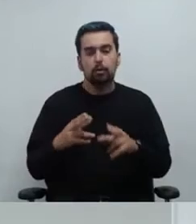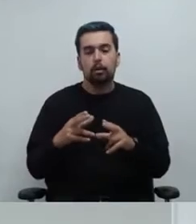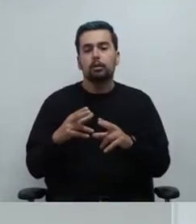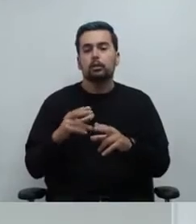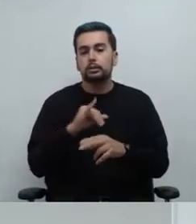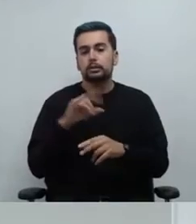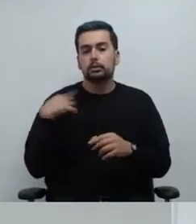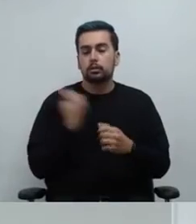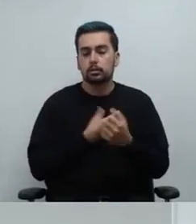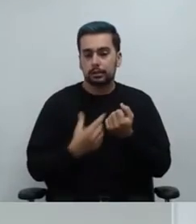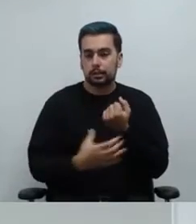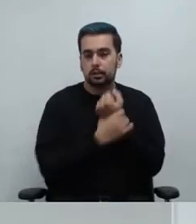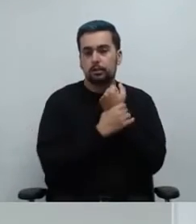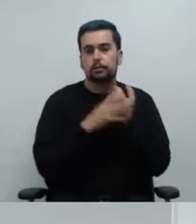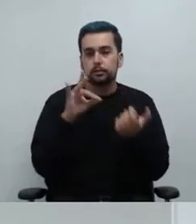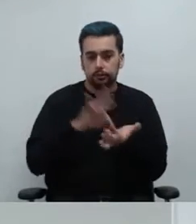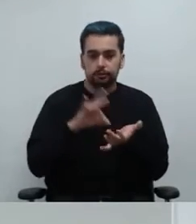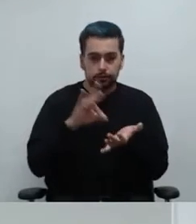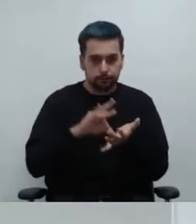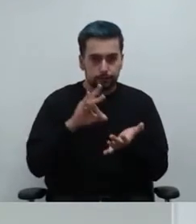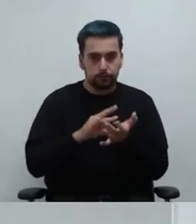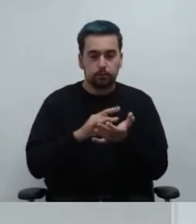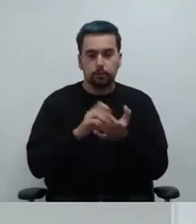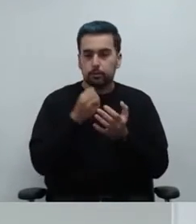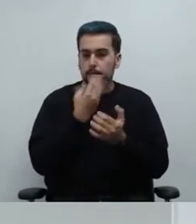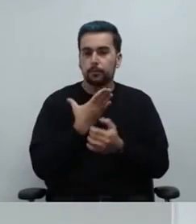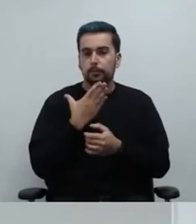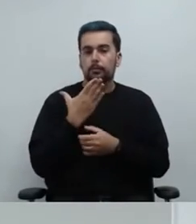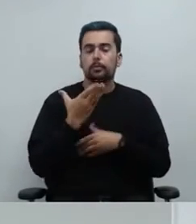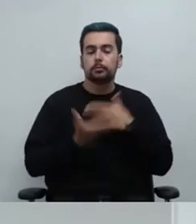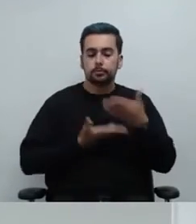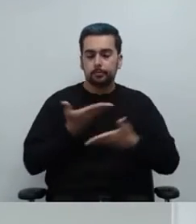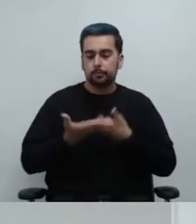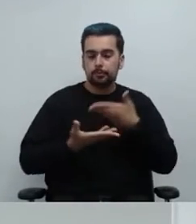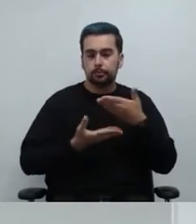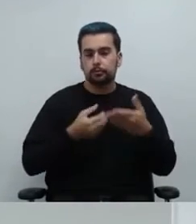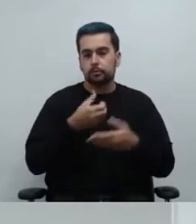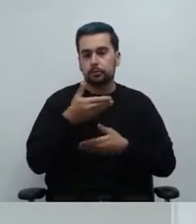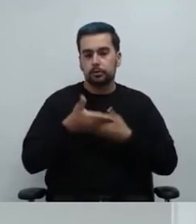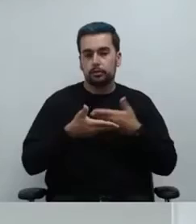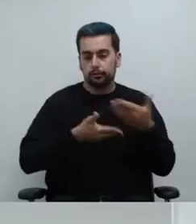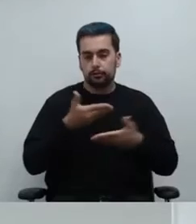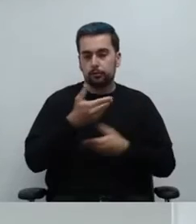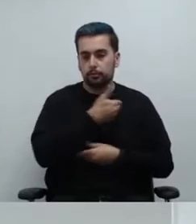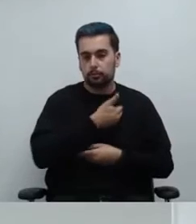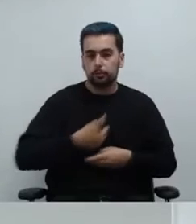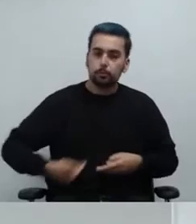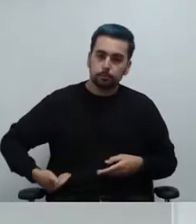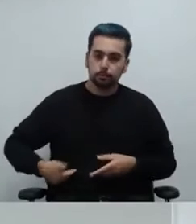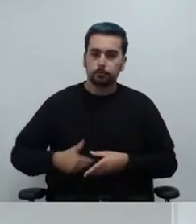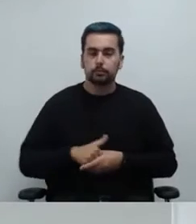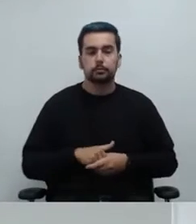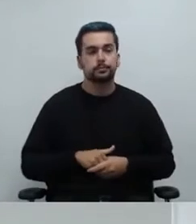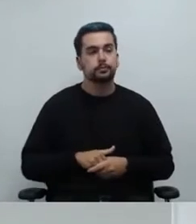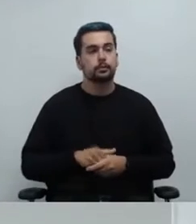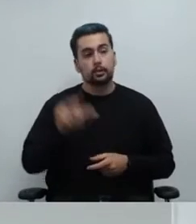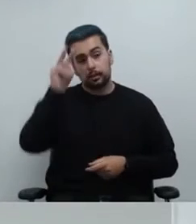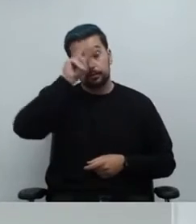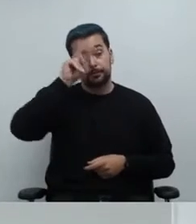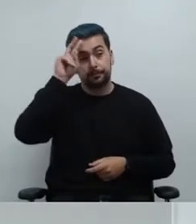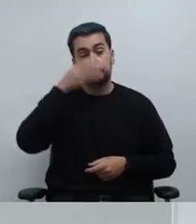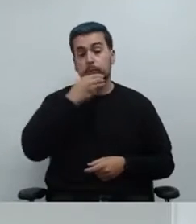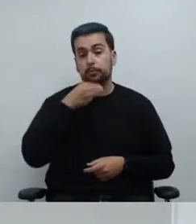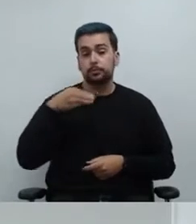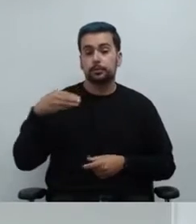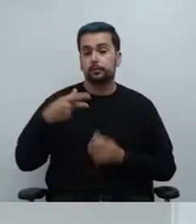está garantindo a efetiva eficiência na prestação do serviço público. Aqui eu quero relembrar também o que o Marcelo trouxe